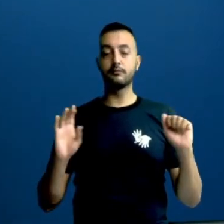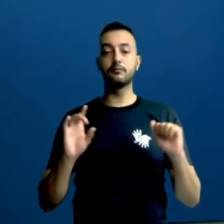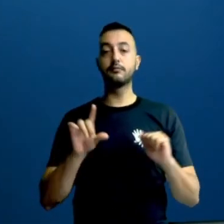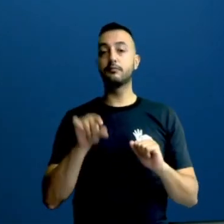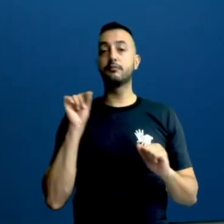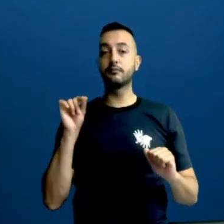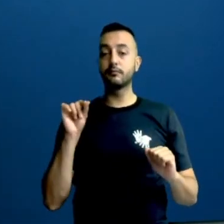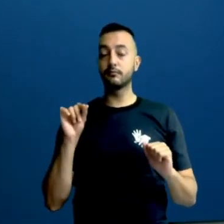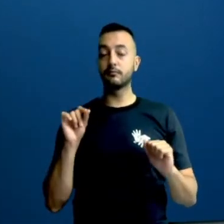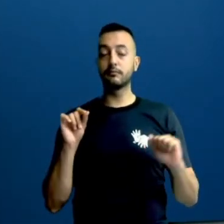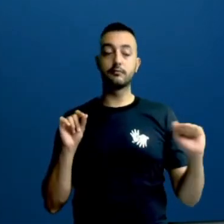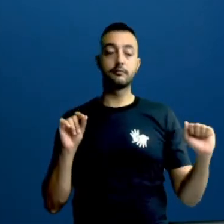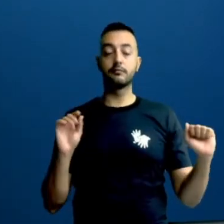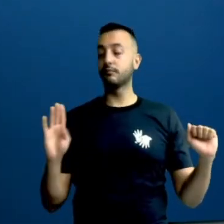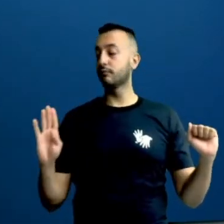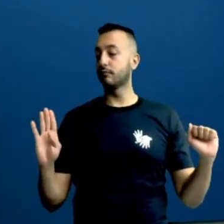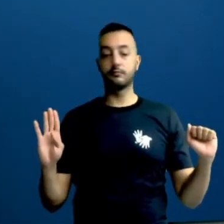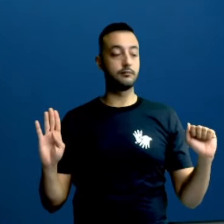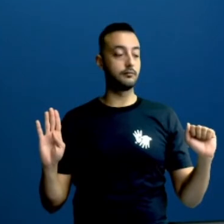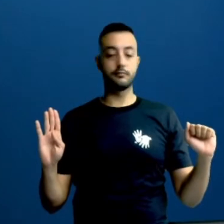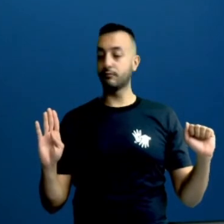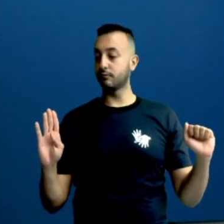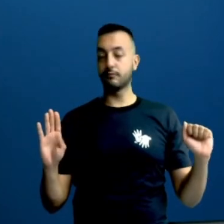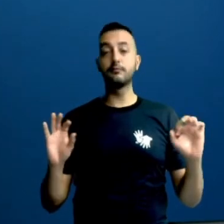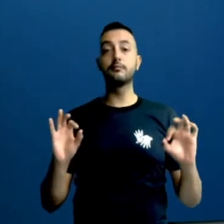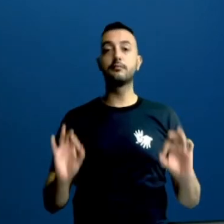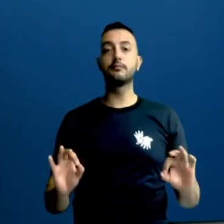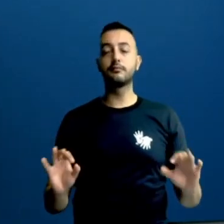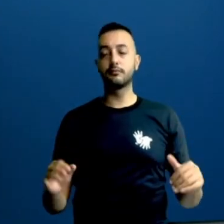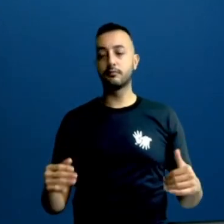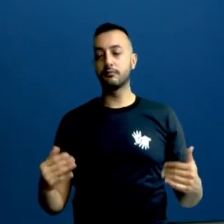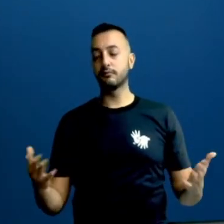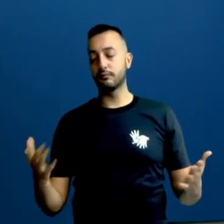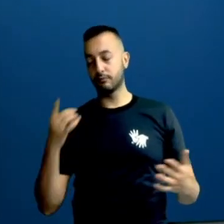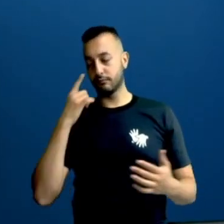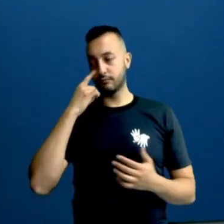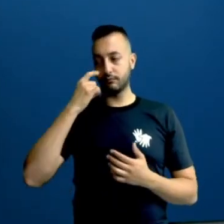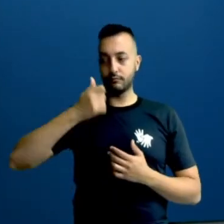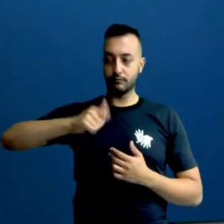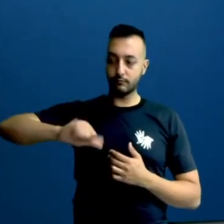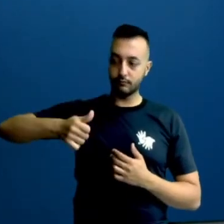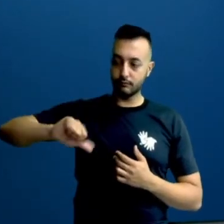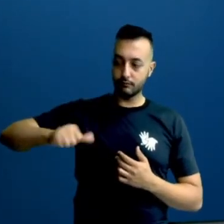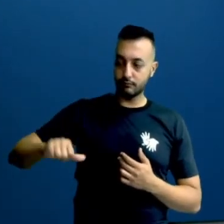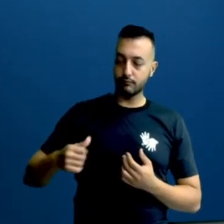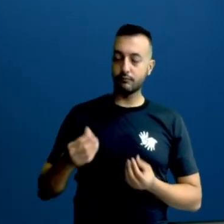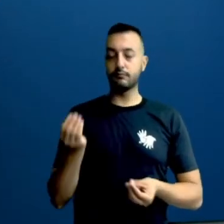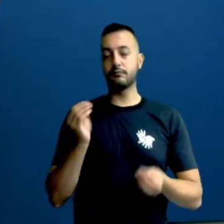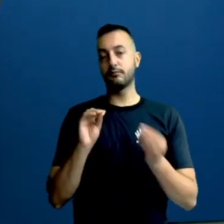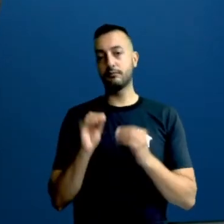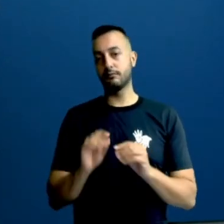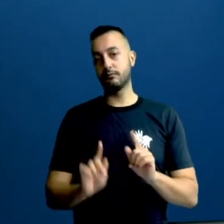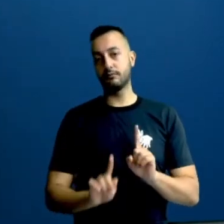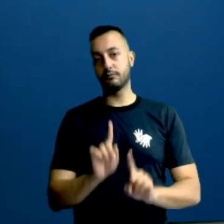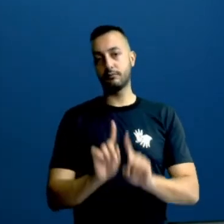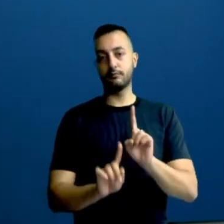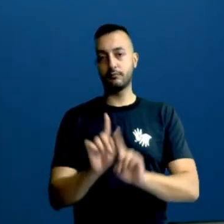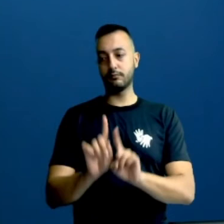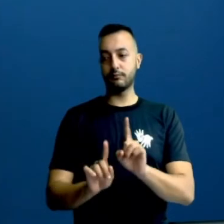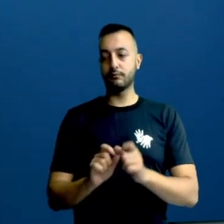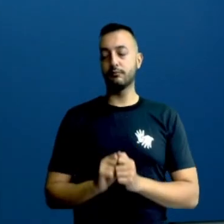um desses dois gráficos está correto. Então, vamos analisar os dados que estão no gráfico,